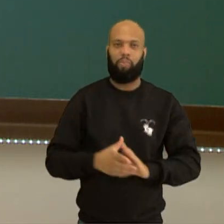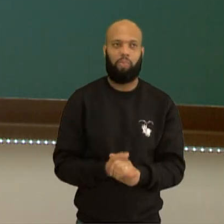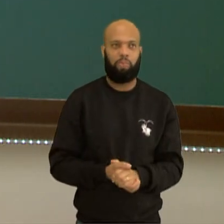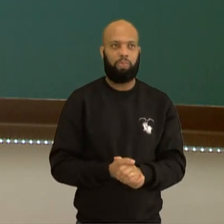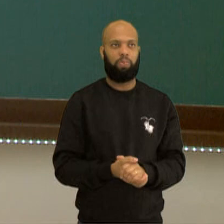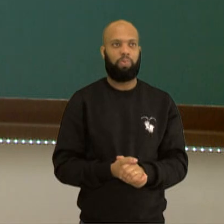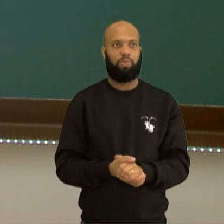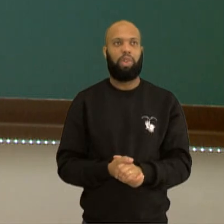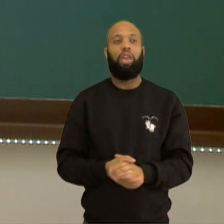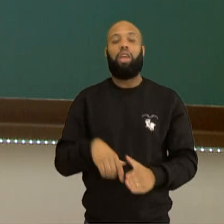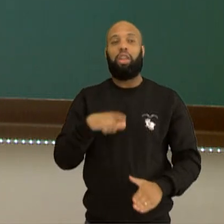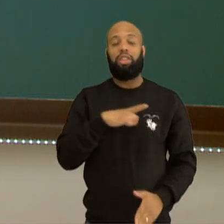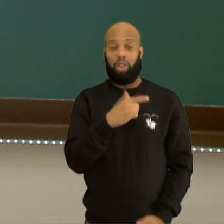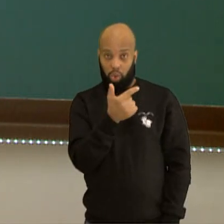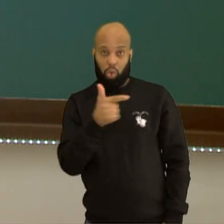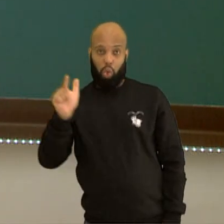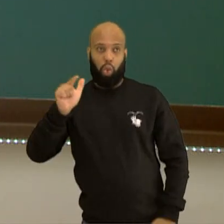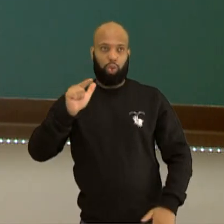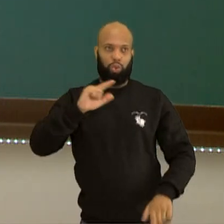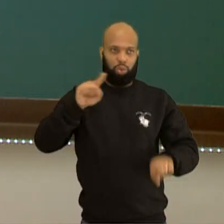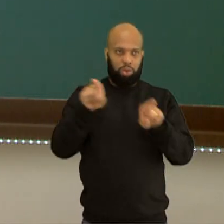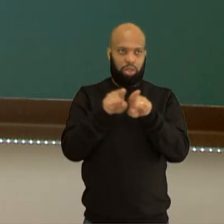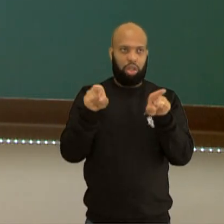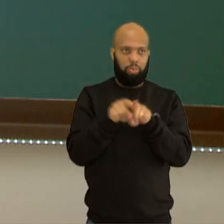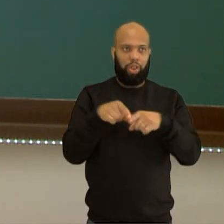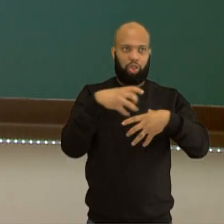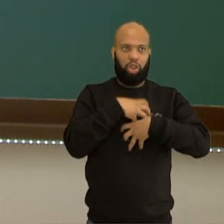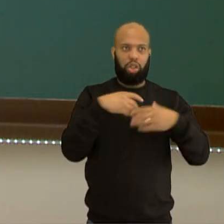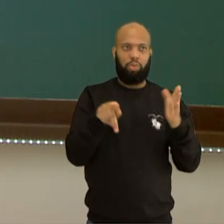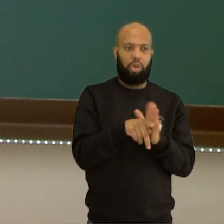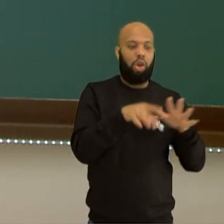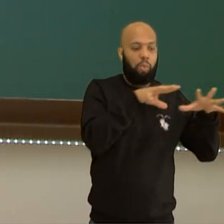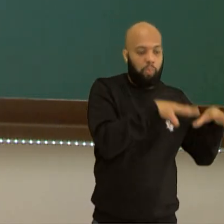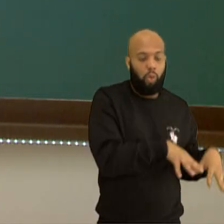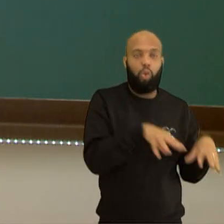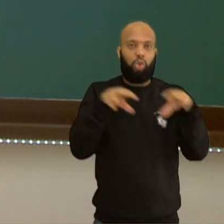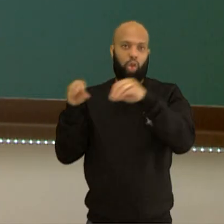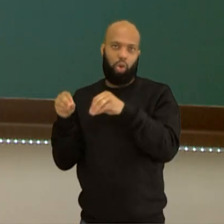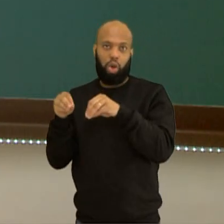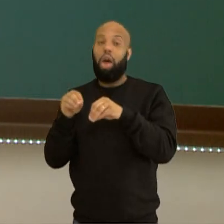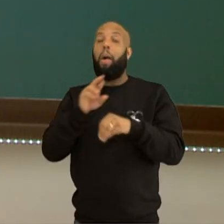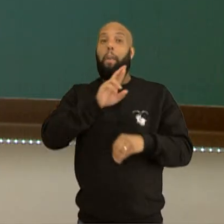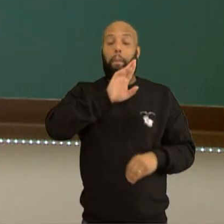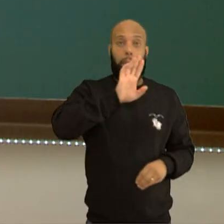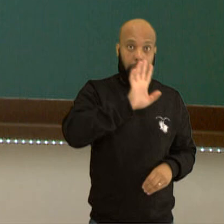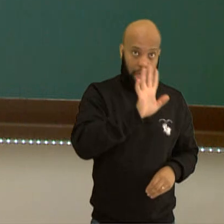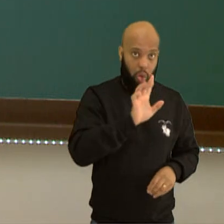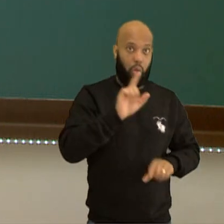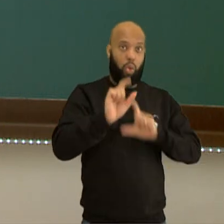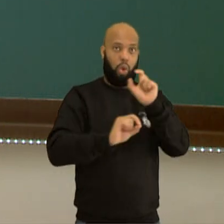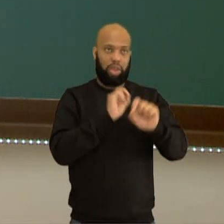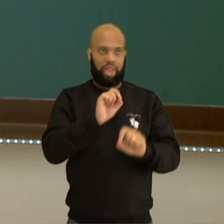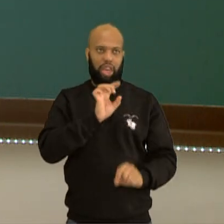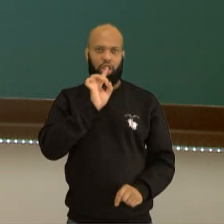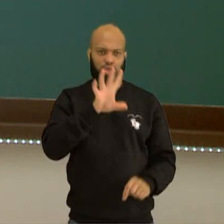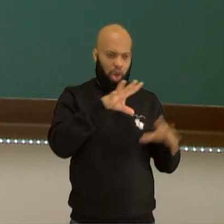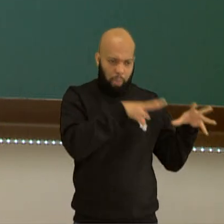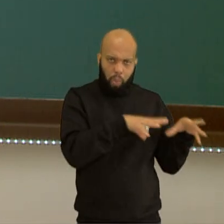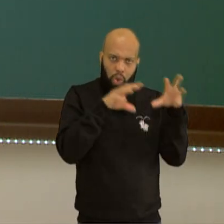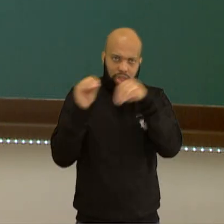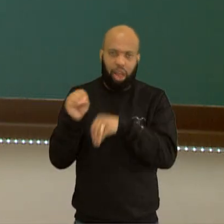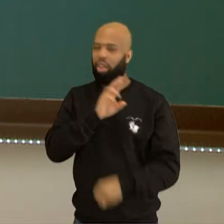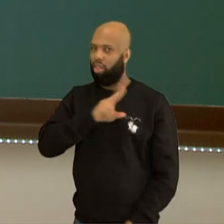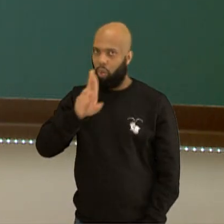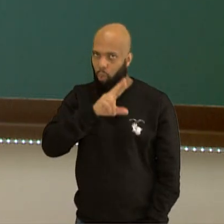outra. Existe um outro movimento de população que, na verdade, ele não se caracteriza necessariamente como